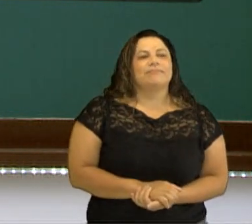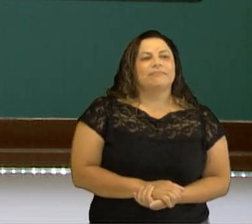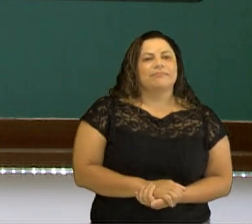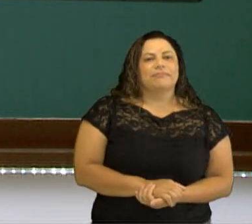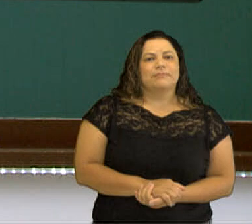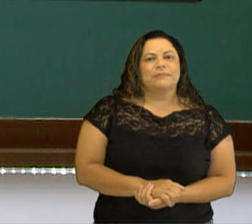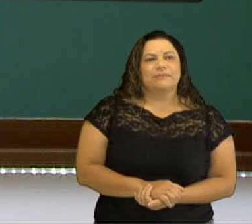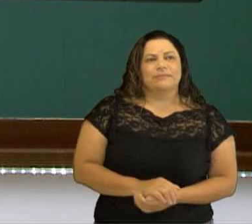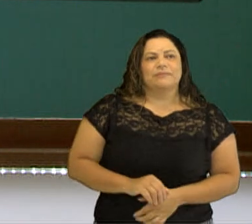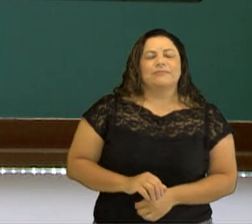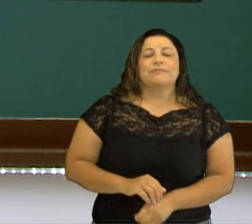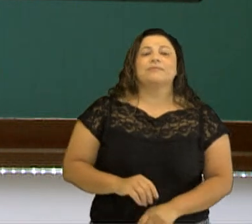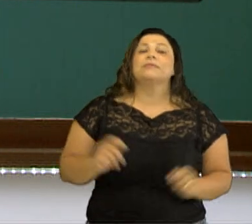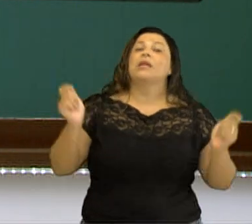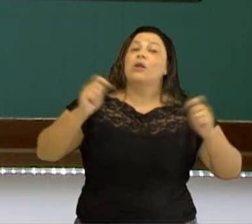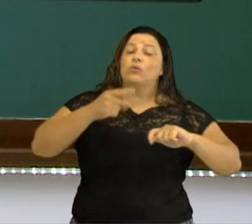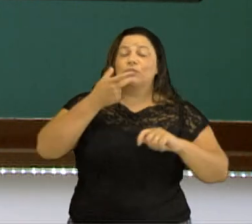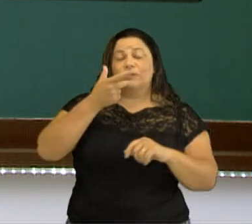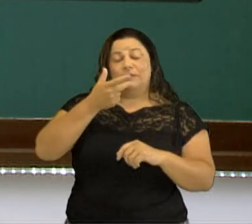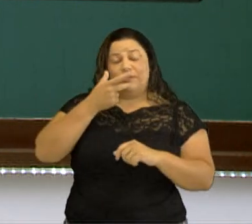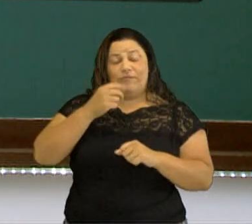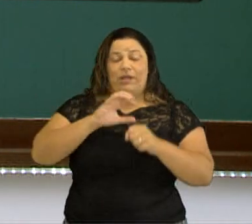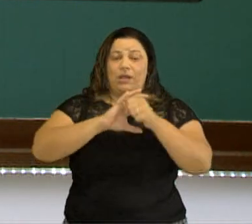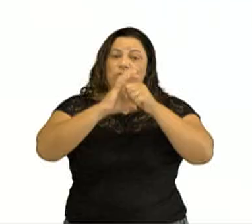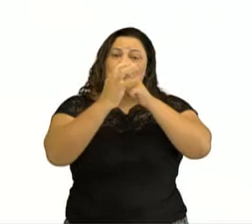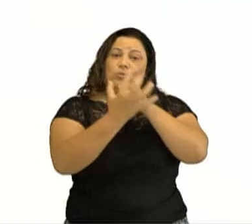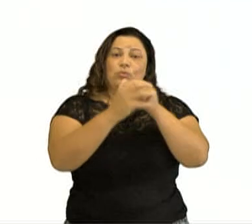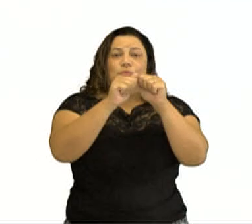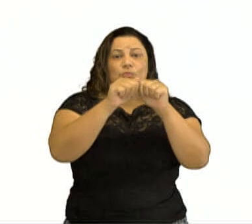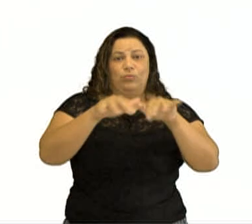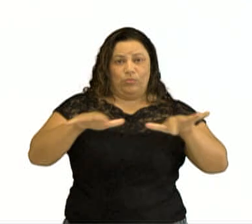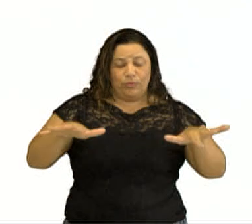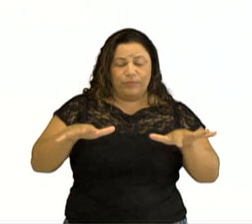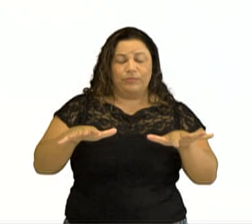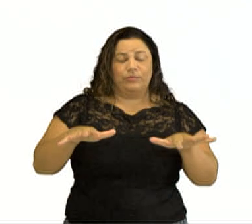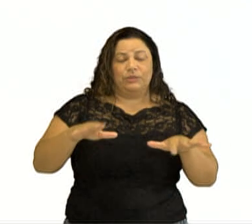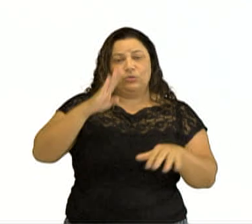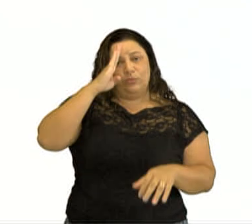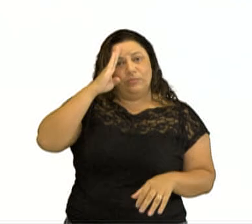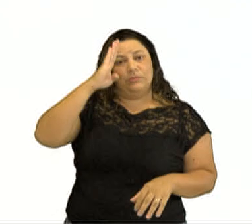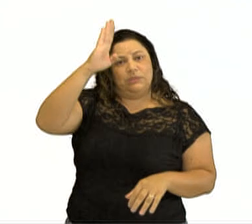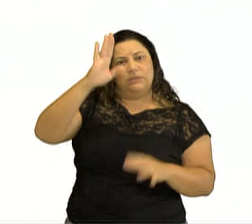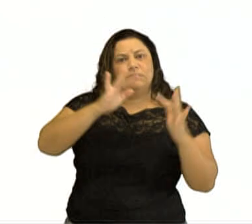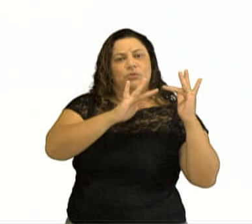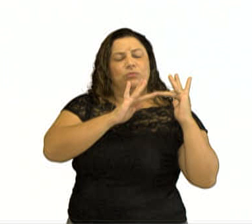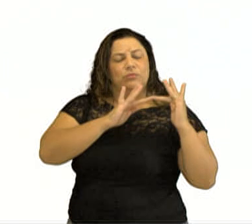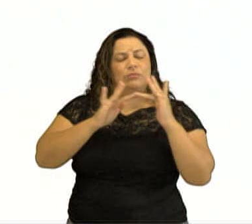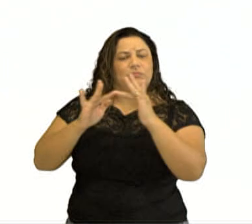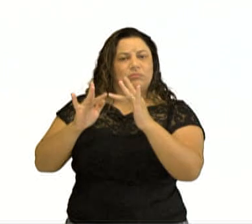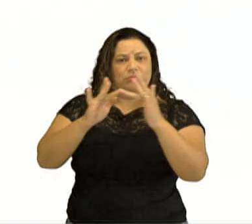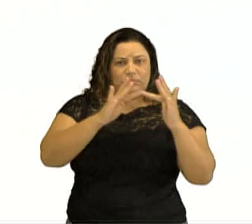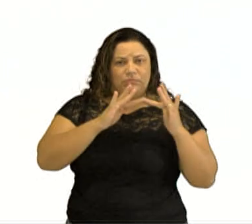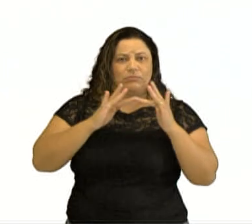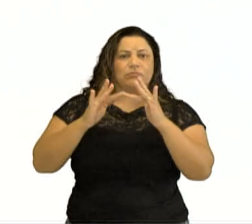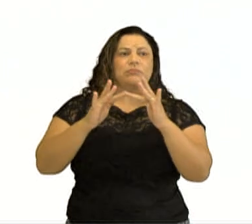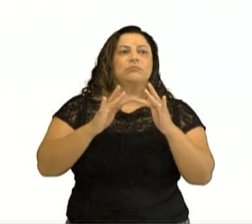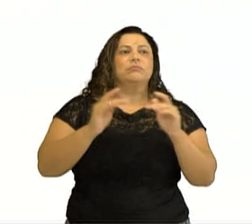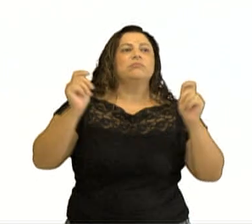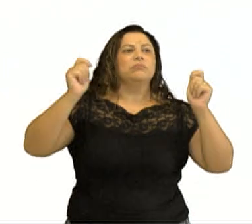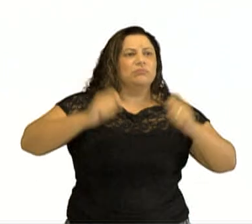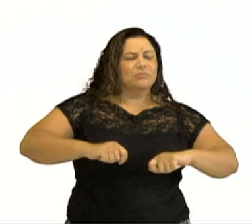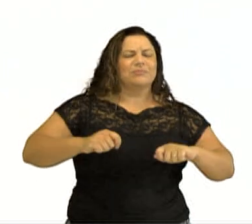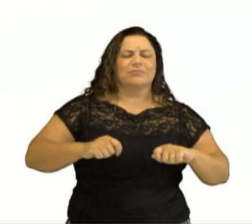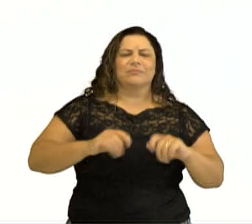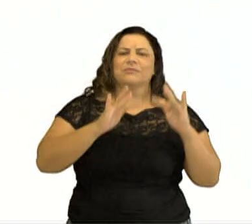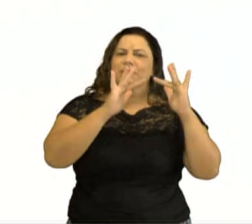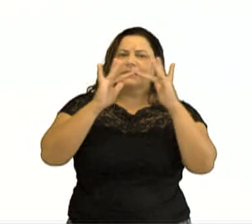gente fala dessa transmissão do Covid, o principal contato que a gente vai ter de transmissão é o contato